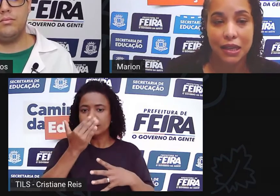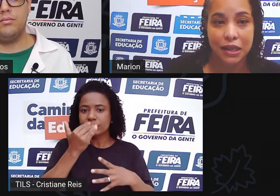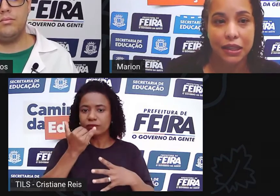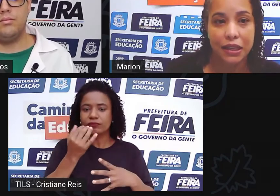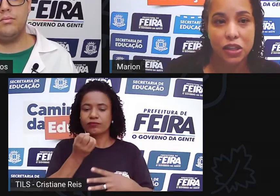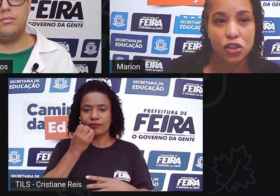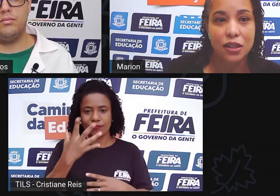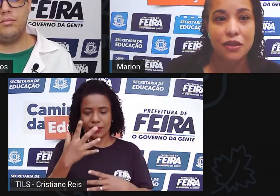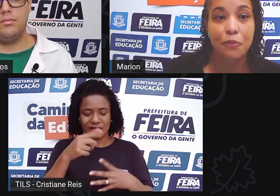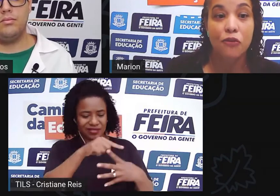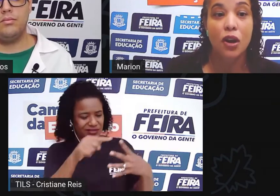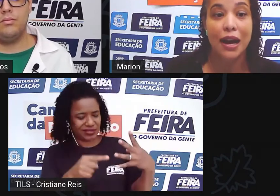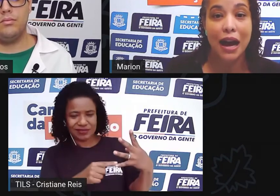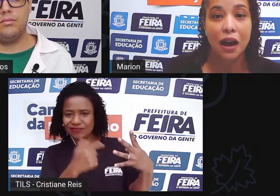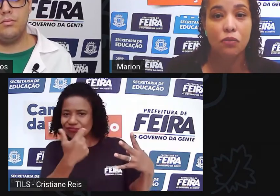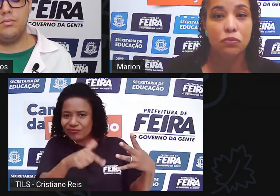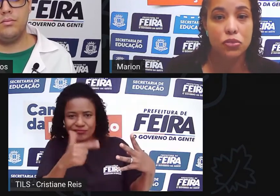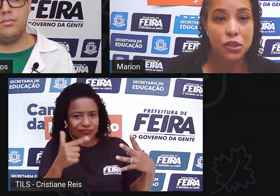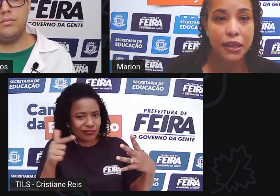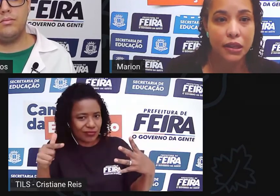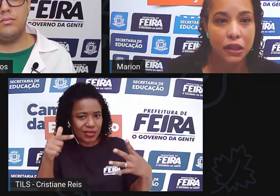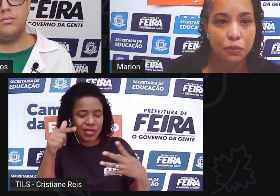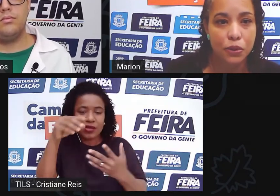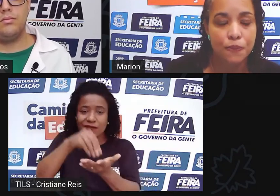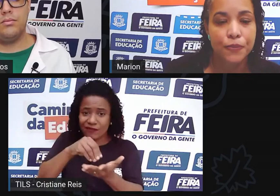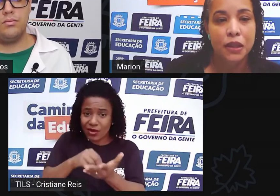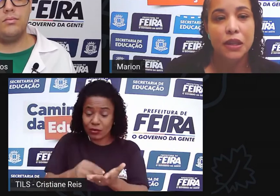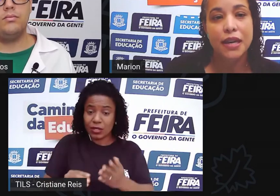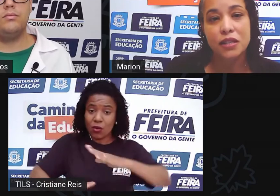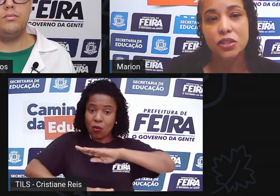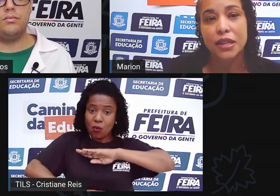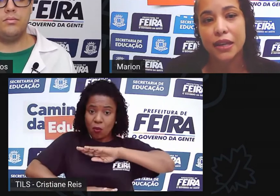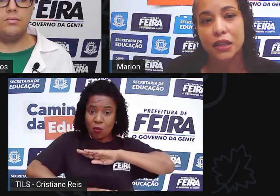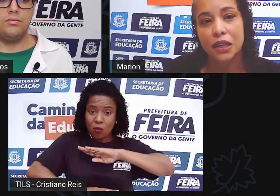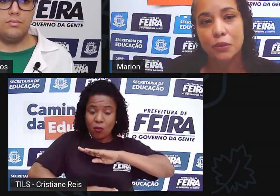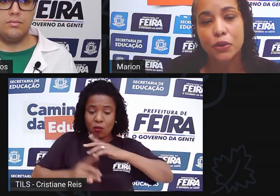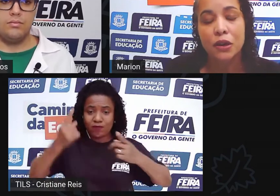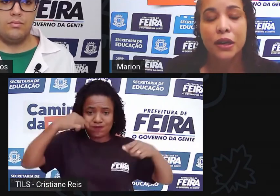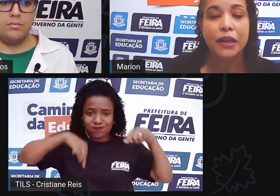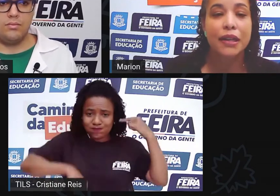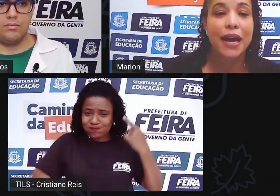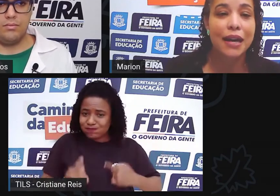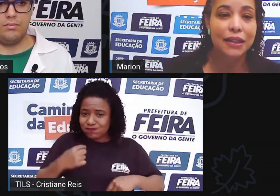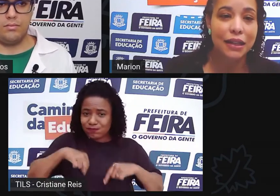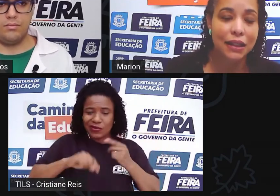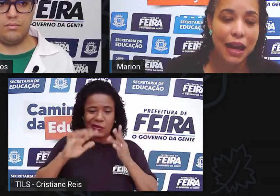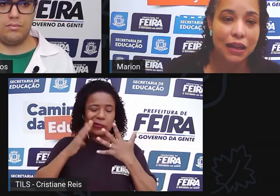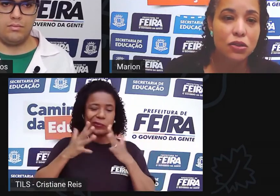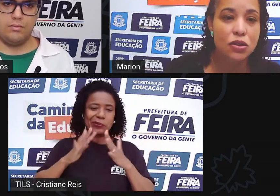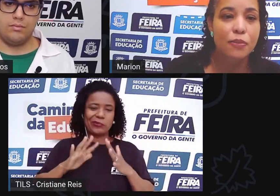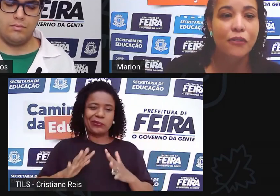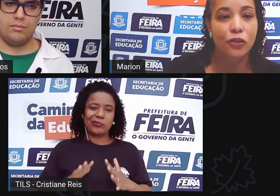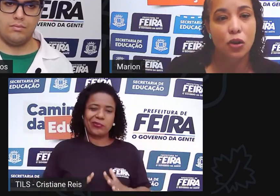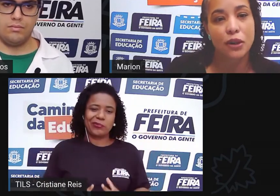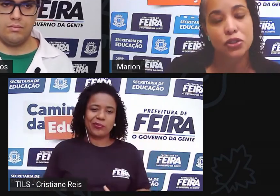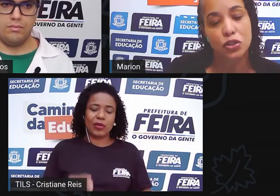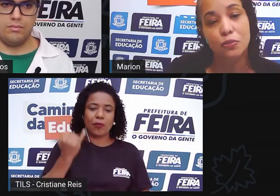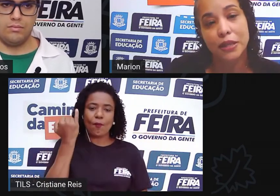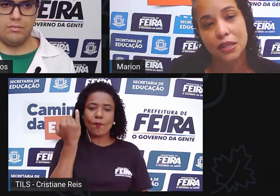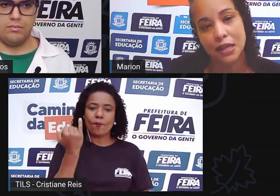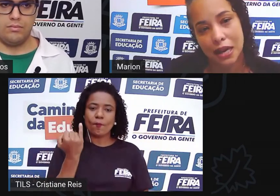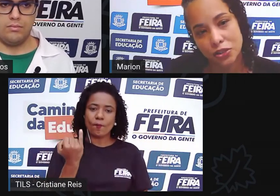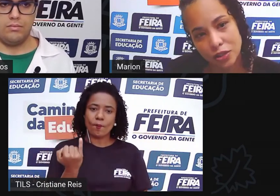dessas características vai provocar um desequilíbrio. E esse desequilíbrio ele é retratado sob a forma